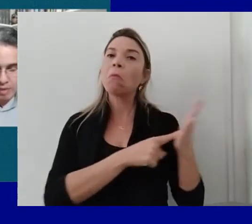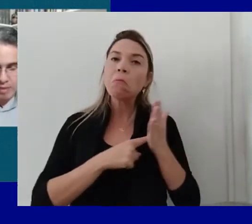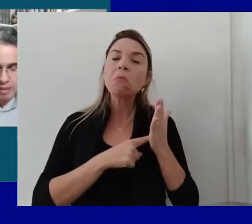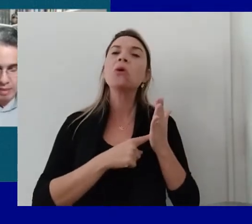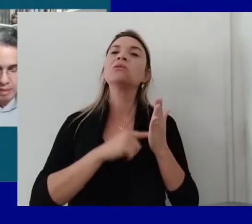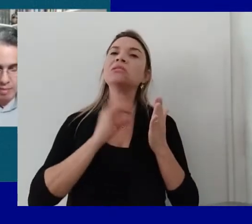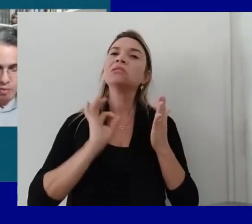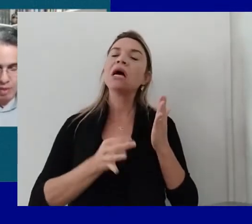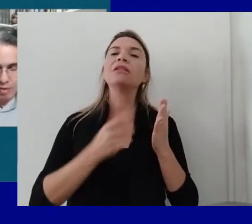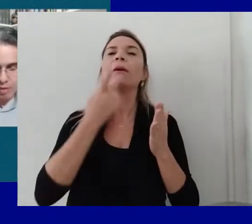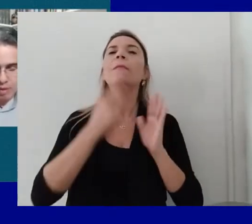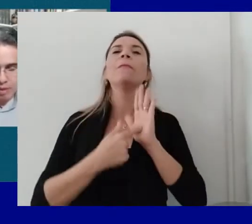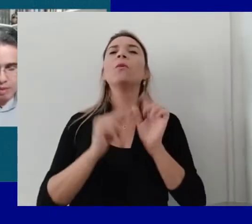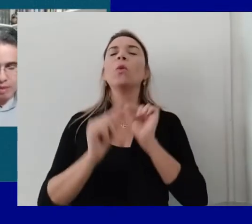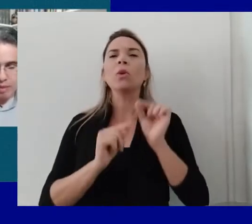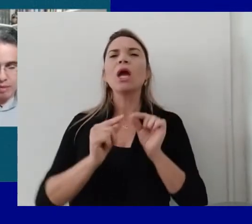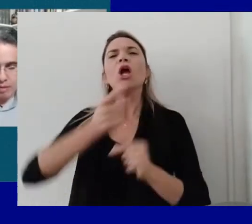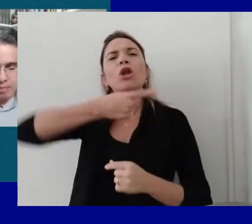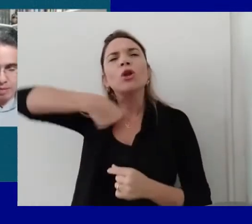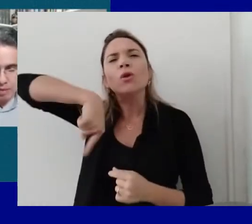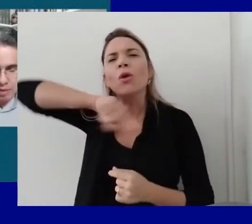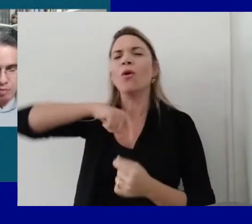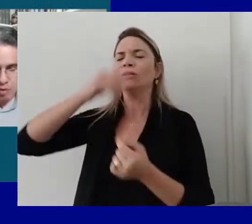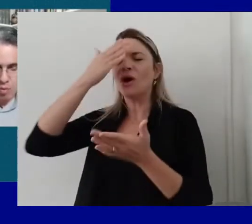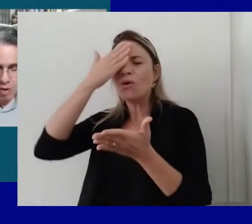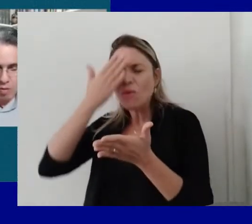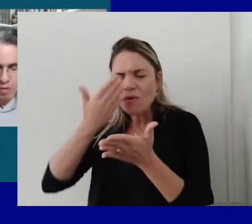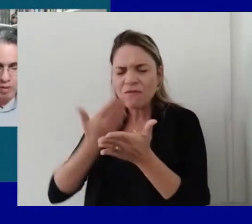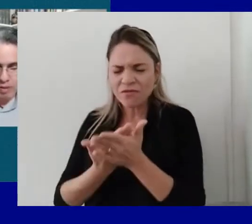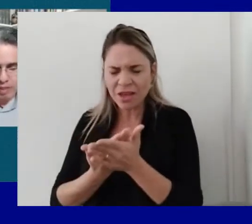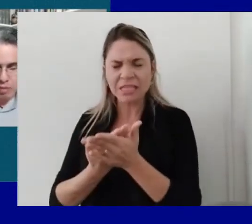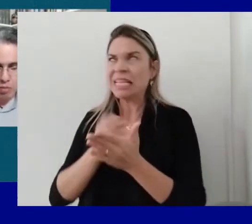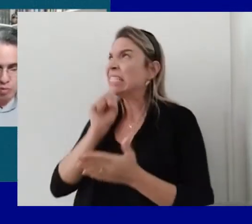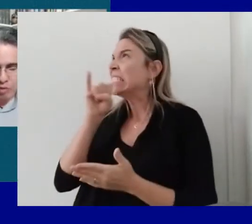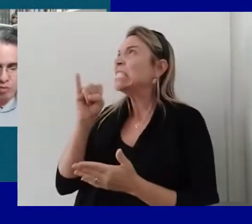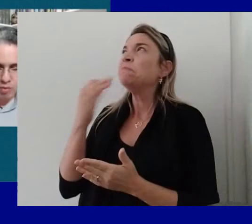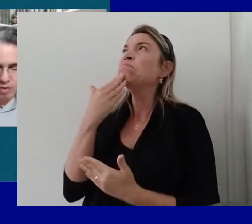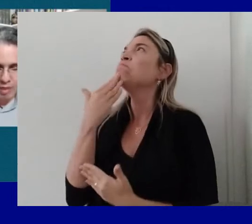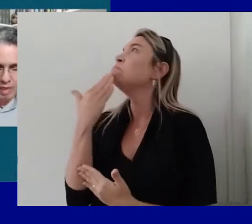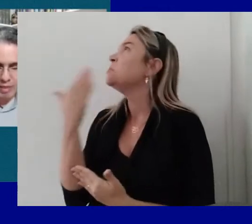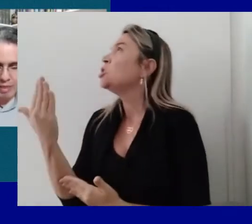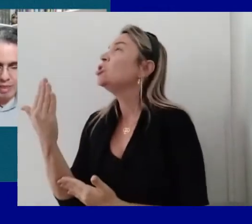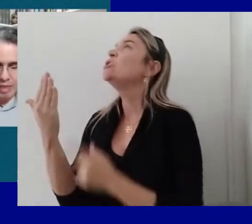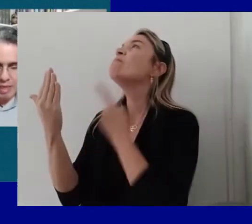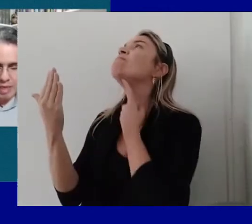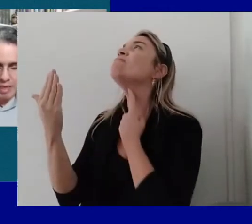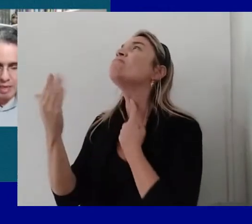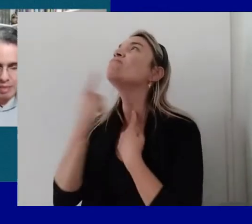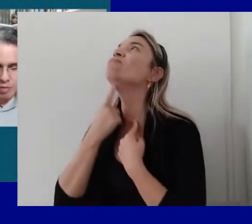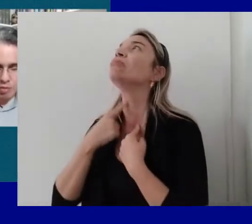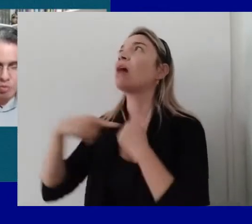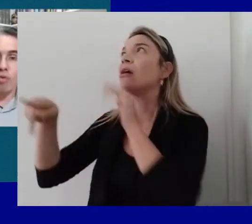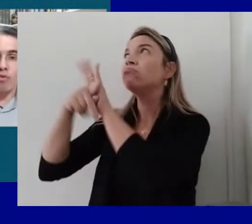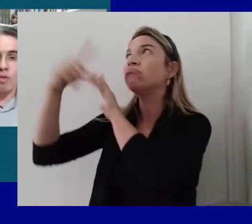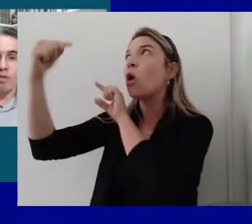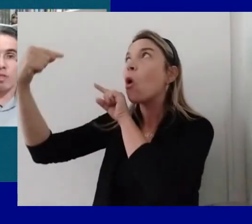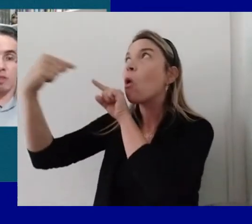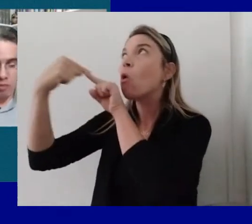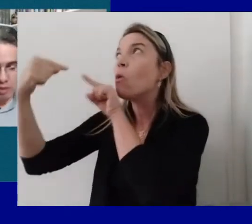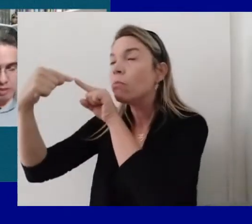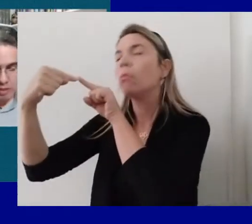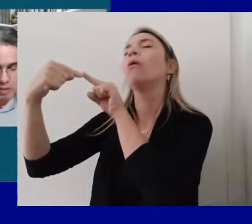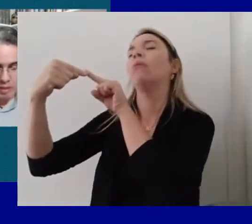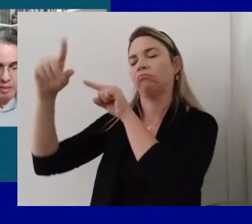a confiança que temos para com Ele, que se pedirmos alguma coisa segundo a sua vontade, Ele nos ouve.